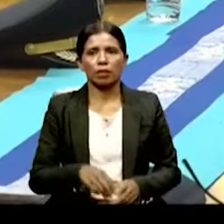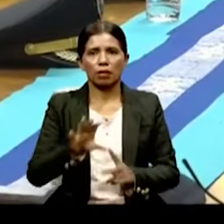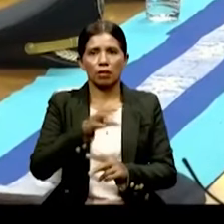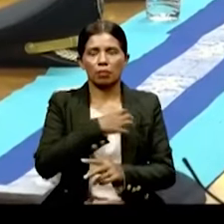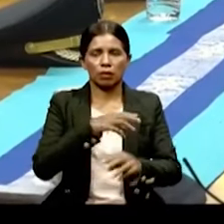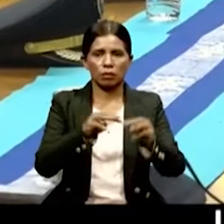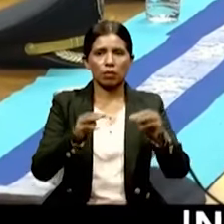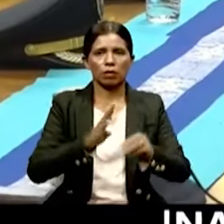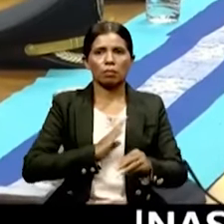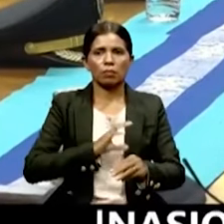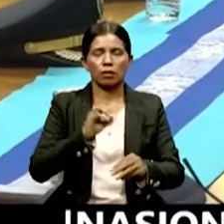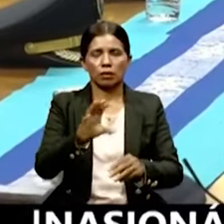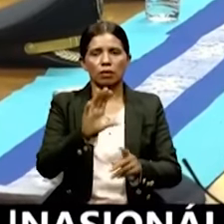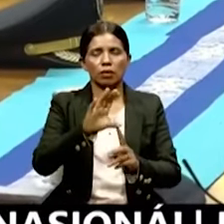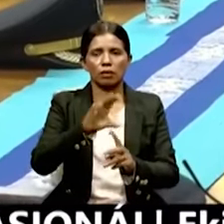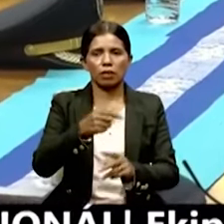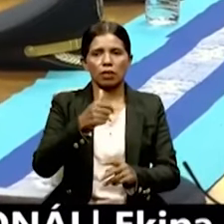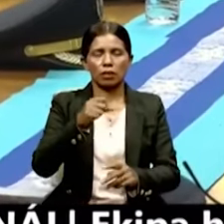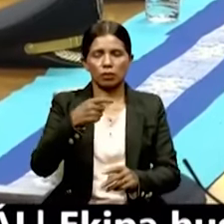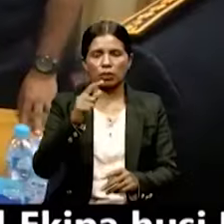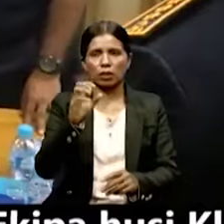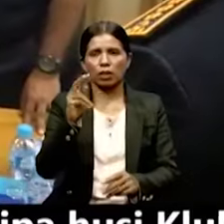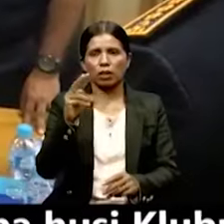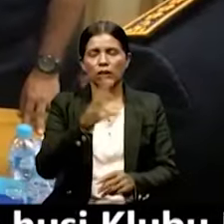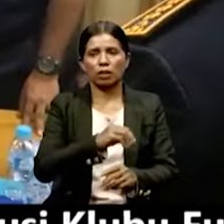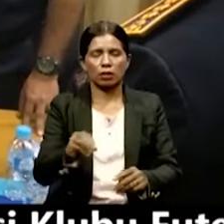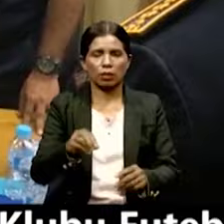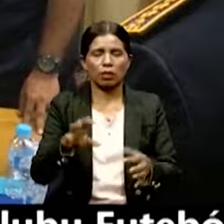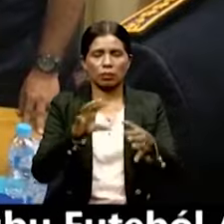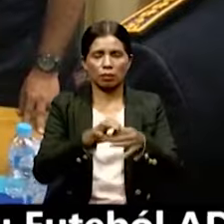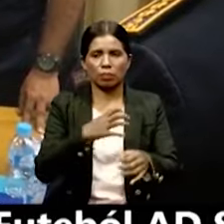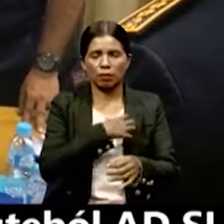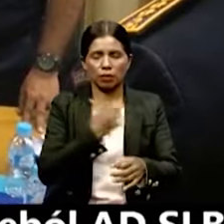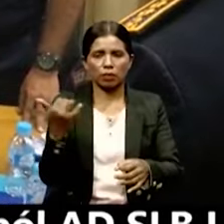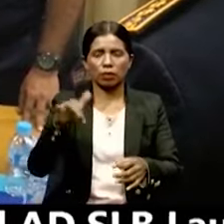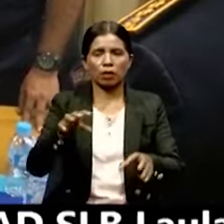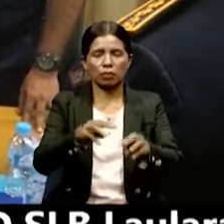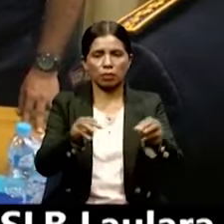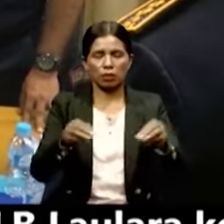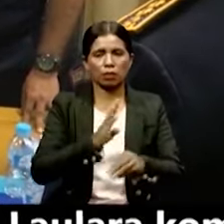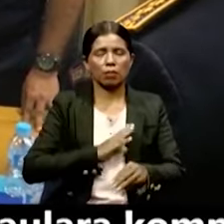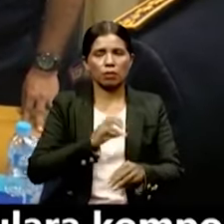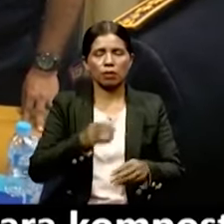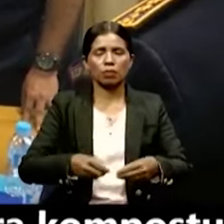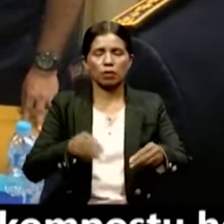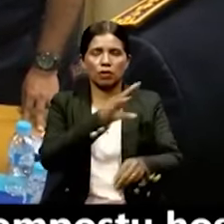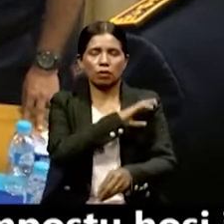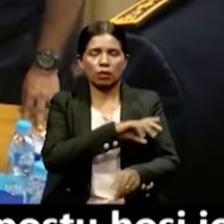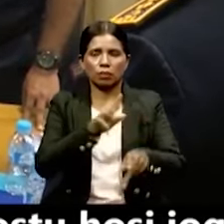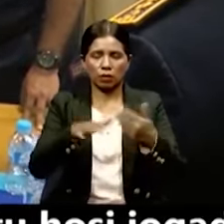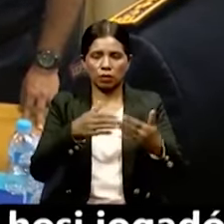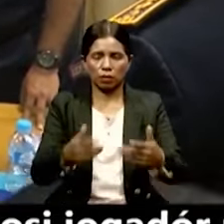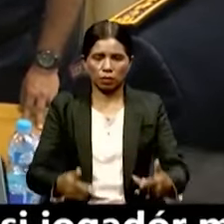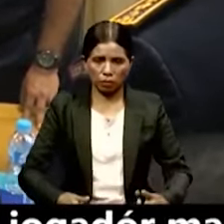Municipio Bobonaro, Superintendente Chefe Agustino Gomes da Silva Hateten, se comanda membro PNTL Sira e Municipio Bobonaro, at for segurança ba comunidade Sira, onde Bele